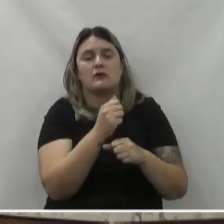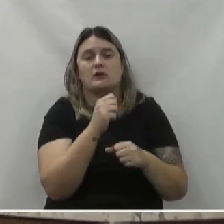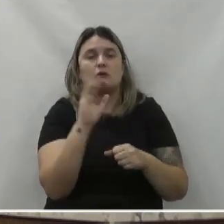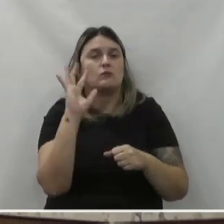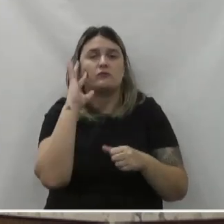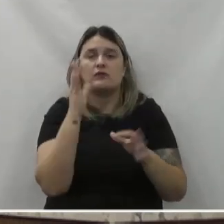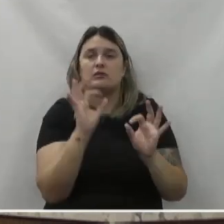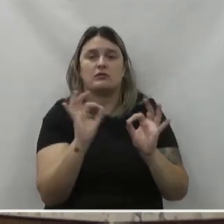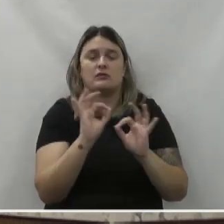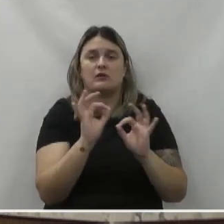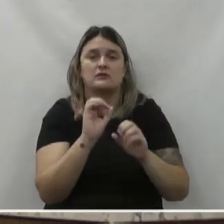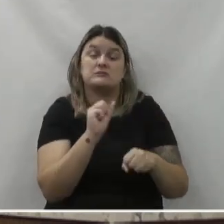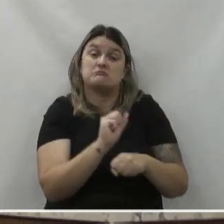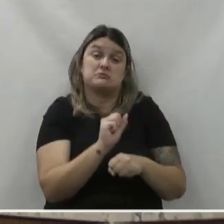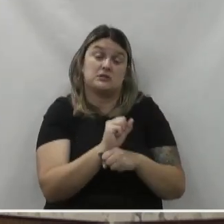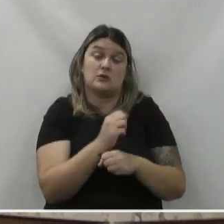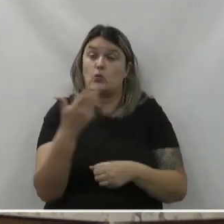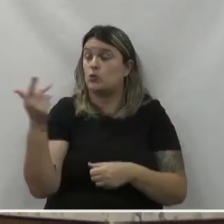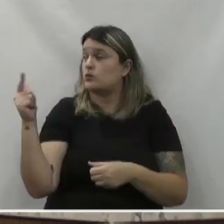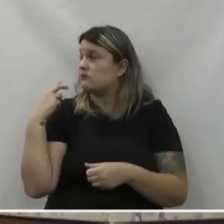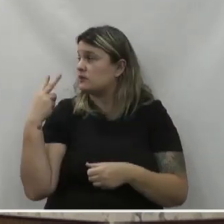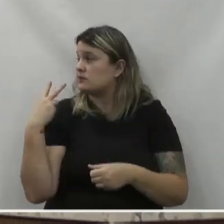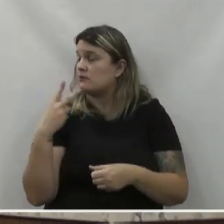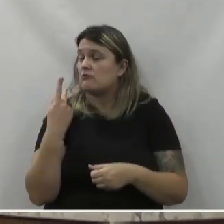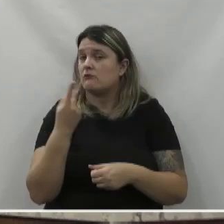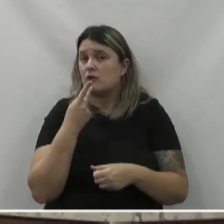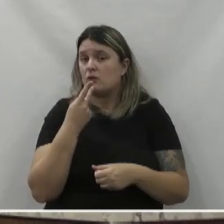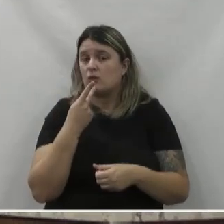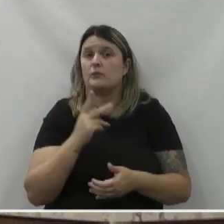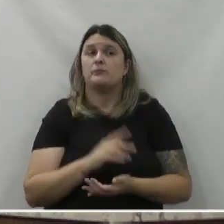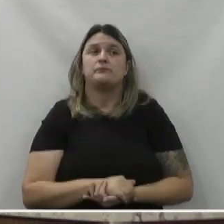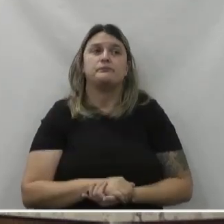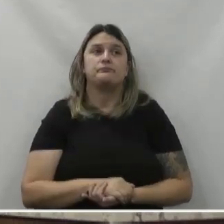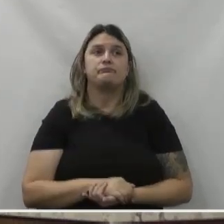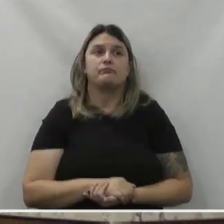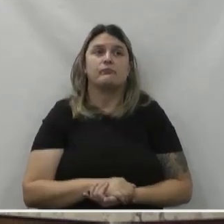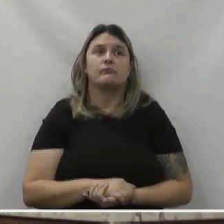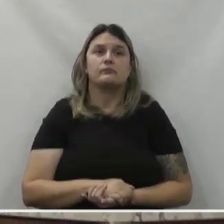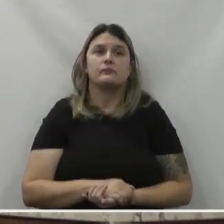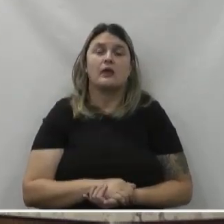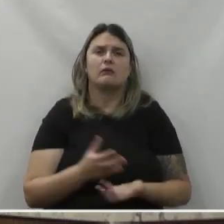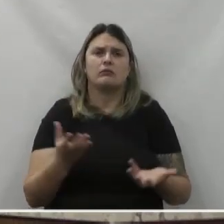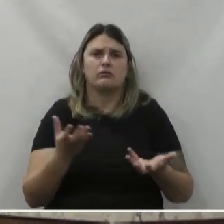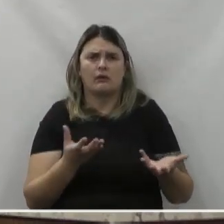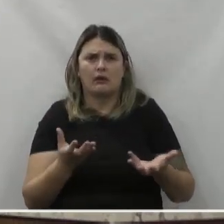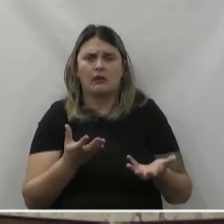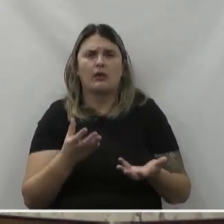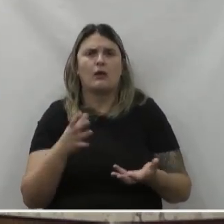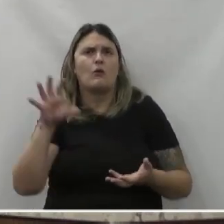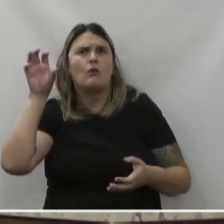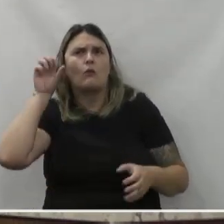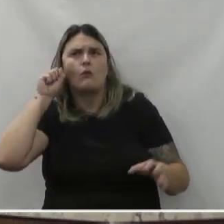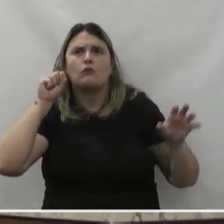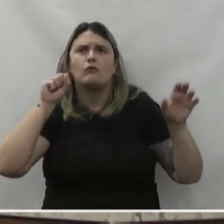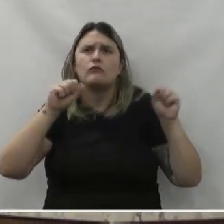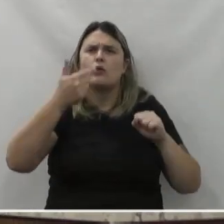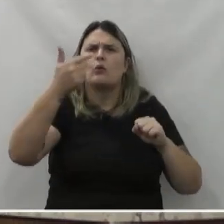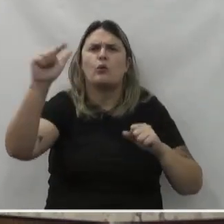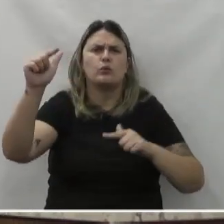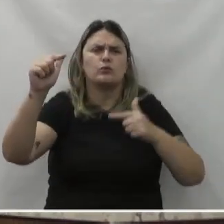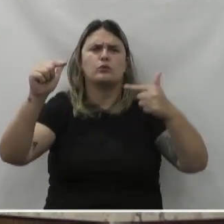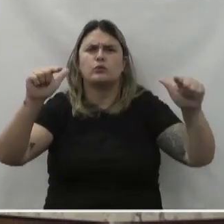isso. Né? Os nobres vereadores falaram anteriormente que gostariam de escutar outras